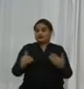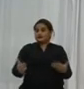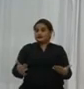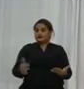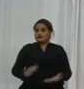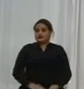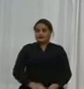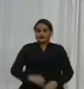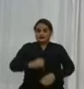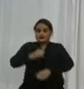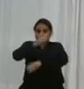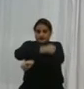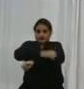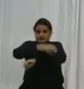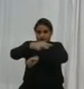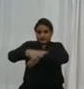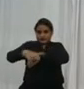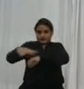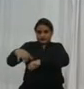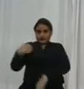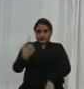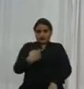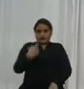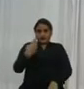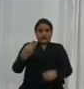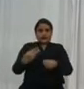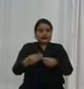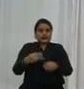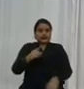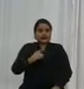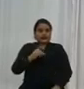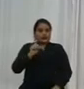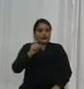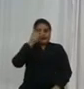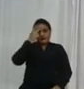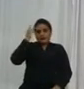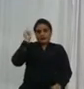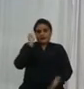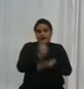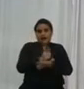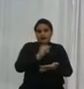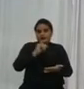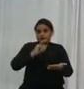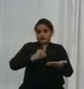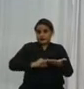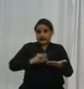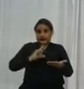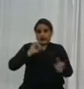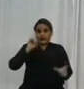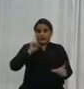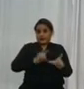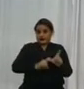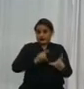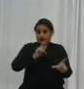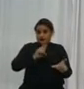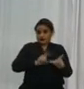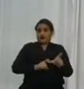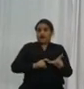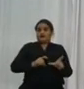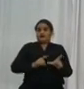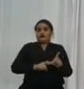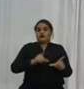em Santarém, no nosso município, quando um contribuinte tem uma dívida inscrita em dívida ativa,